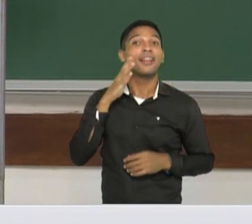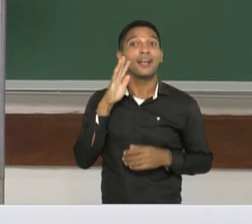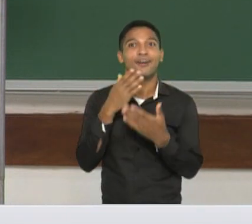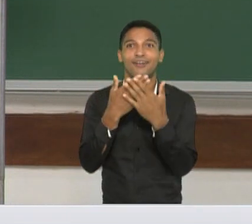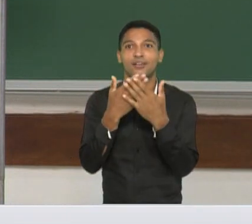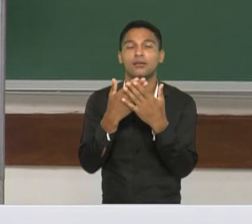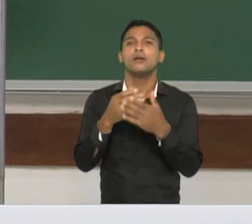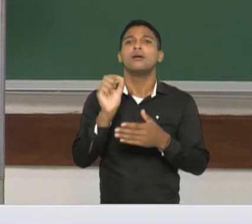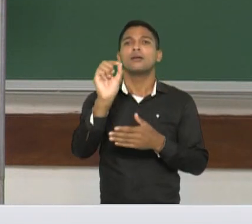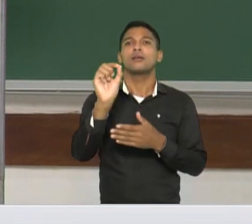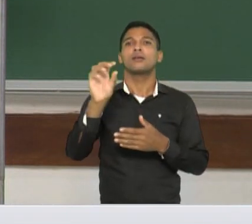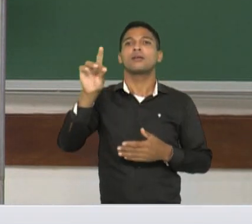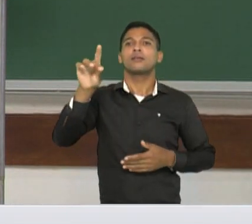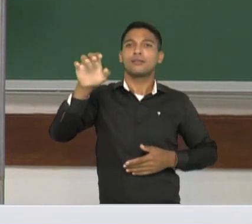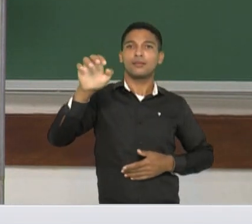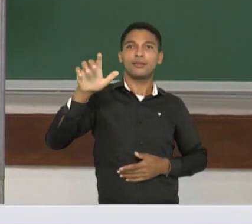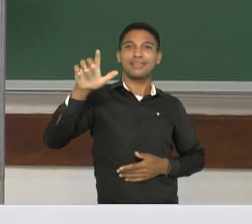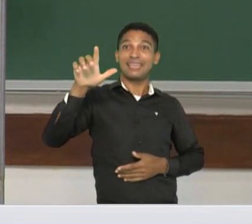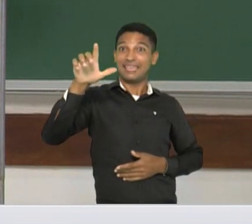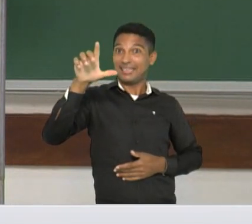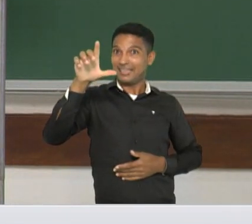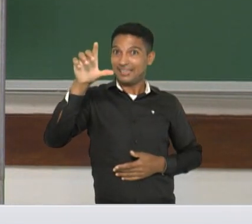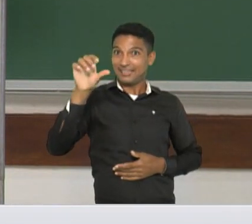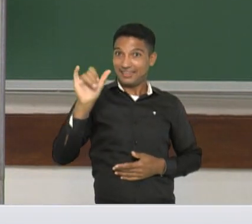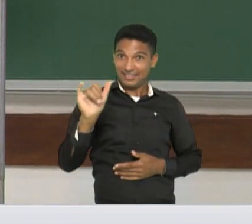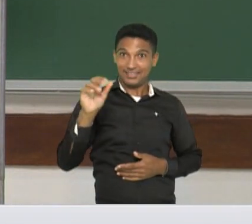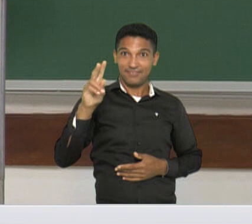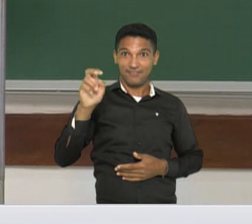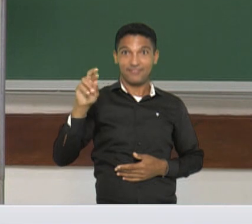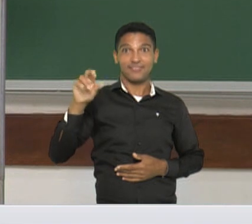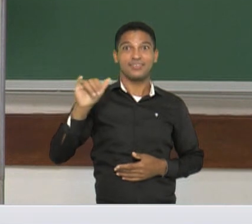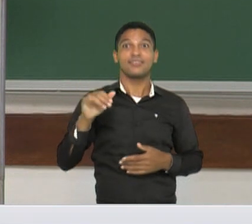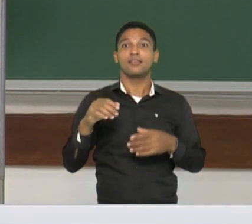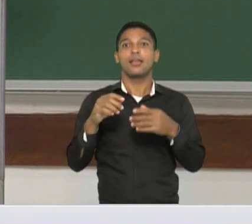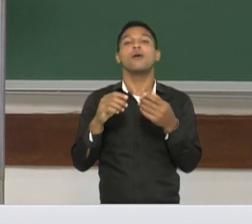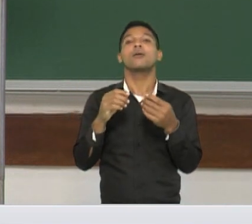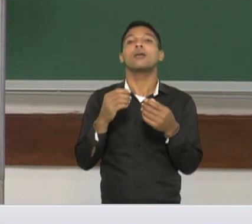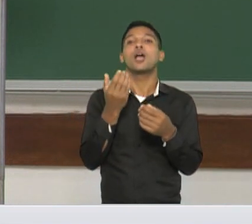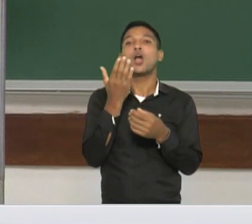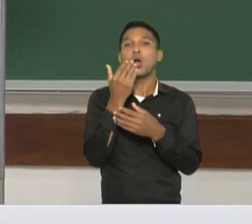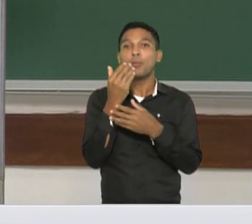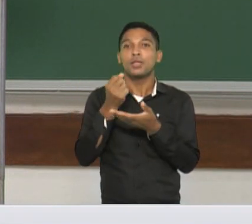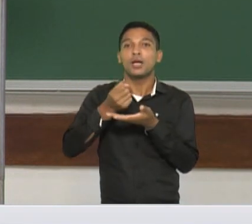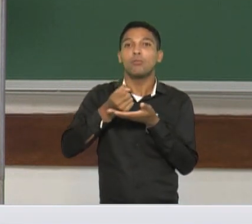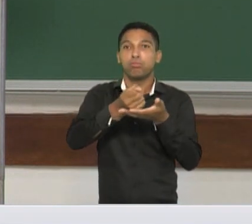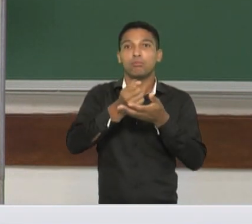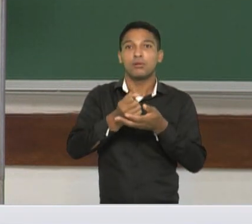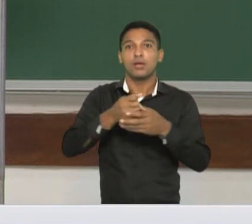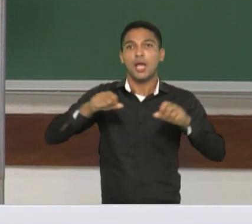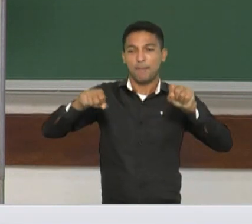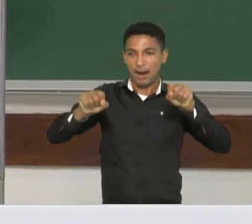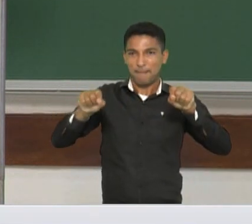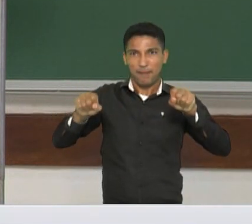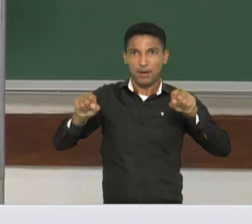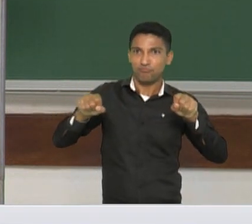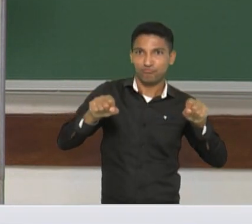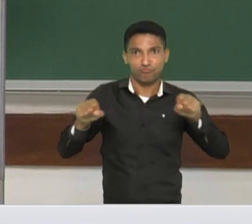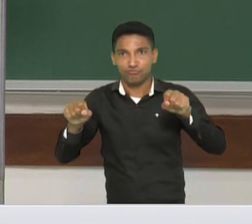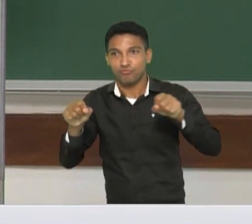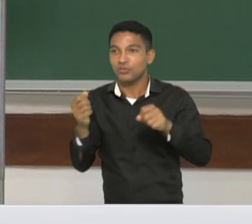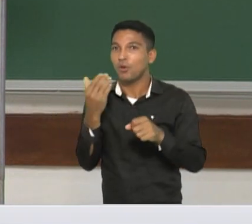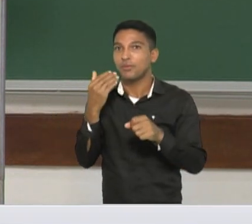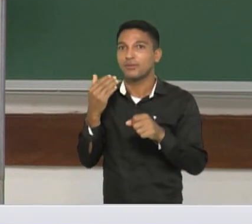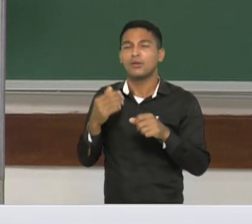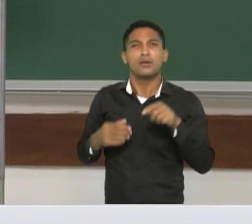trabalhamos a questão do delivery, da entrega de comida em casa. Quem já fez isso? Levanta a mão. Pois